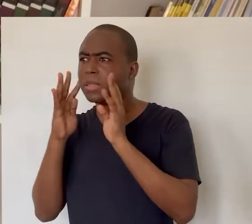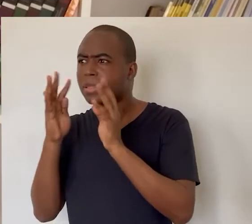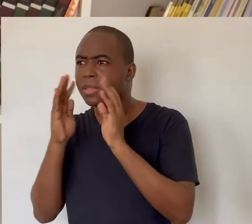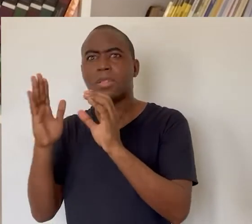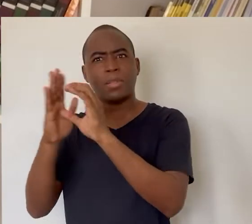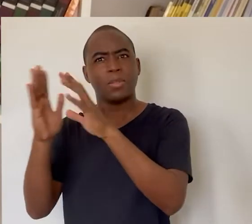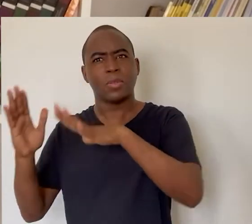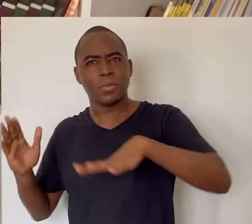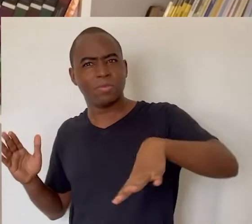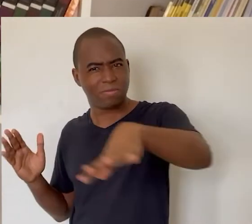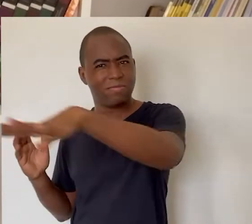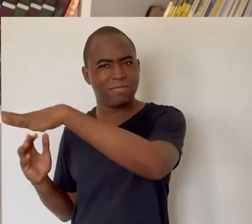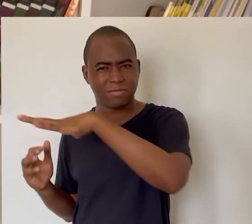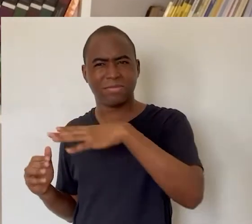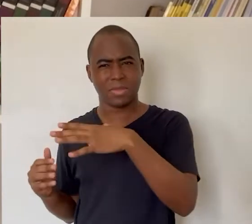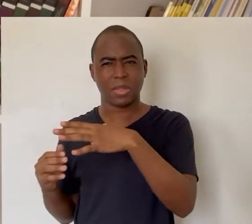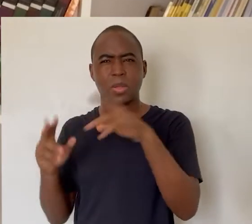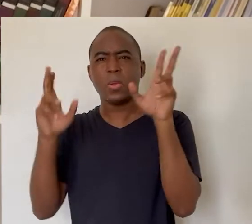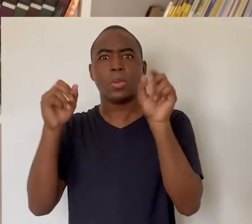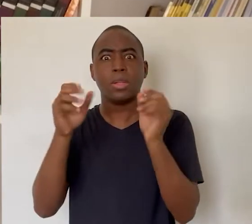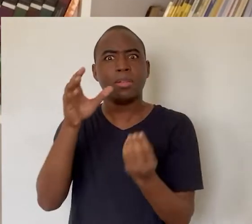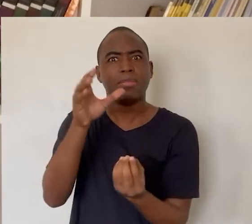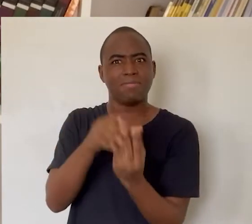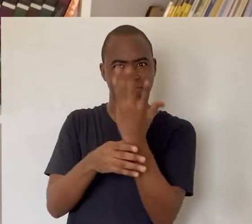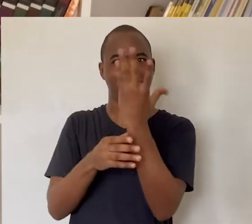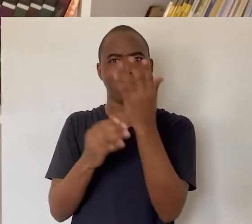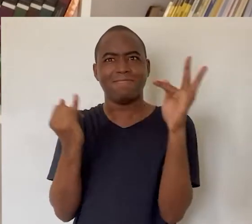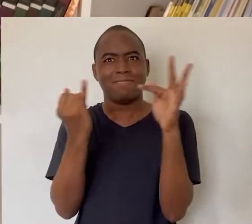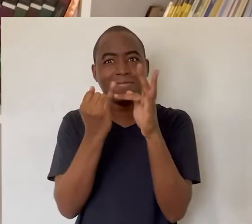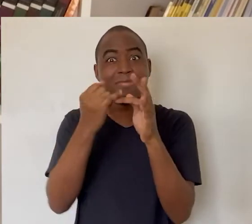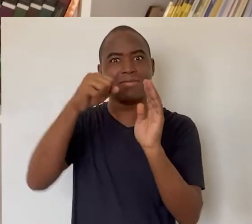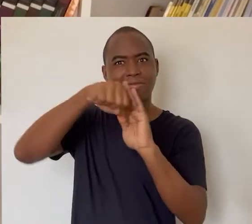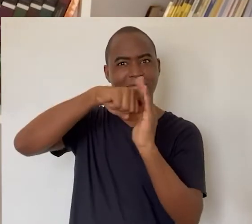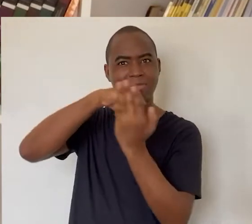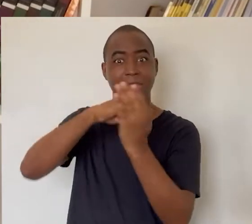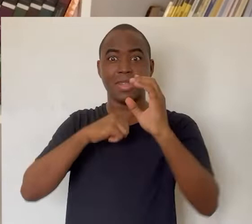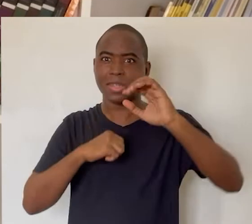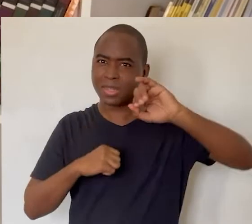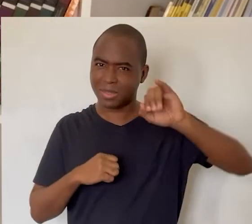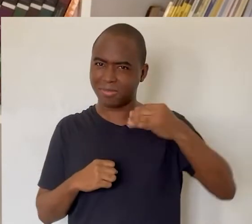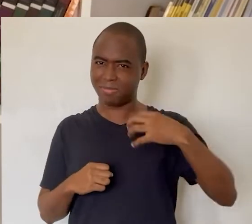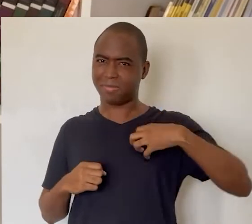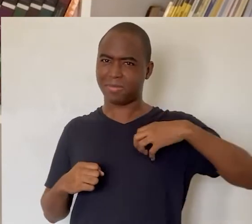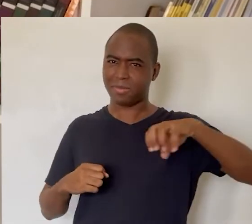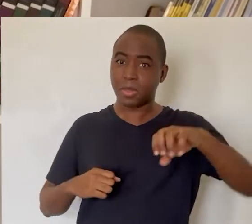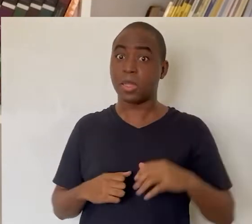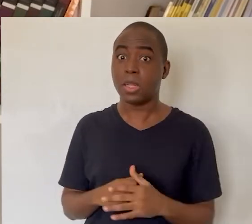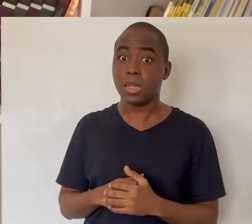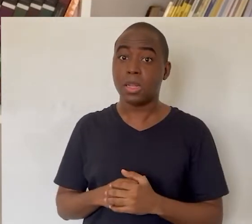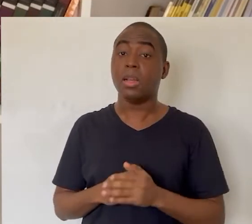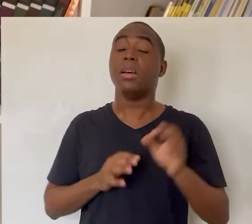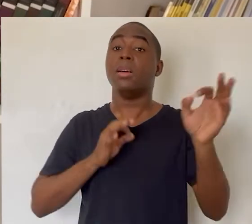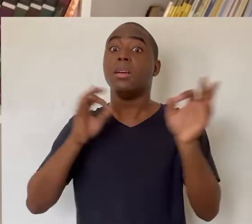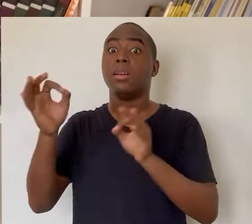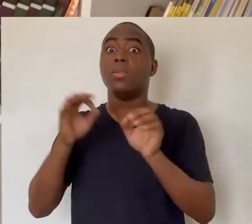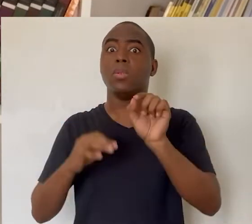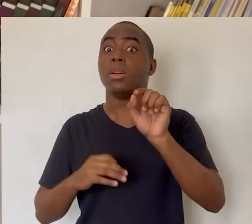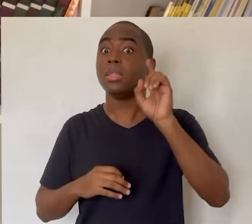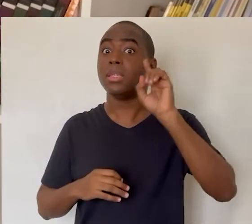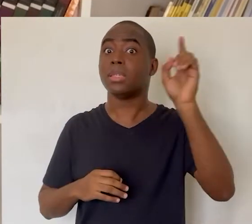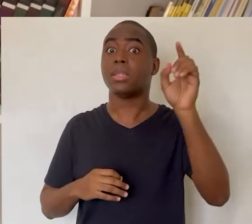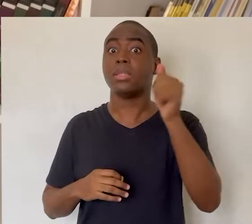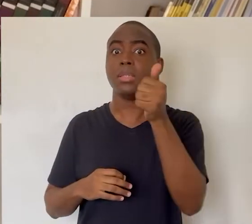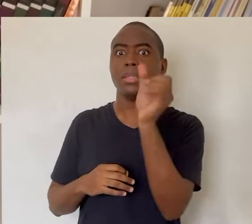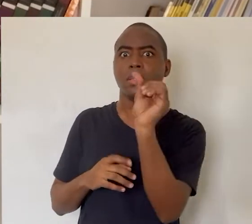ouvir as demandas da comunidade local sobre a criação de um campus do IFBA no bairro de Cajazeiras, em Salvador, foi realizado